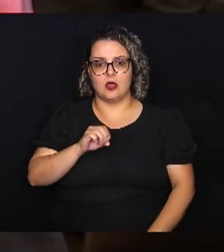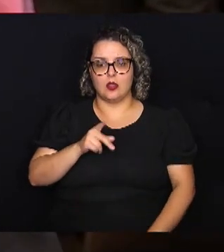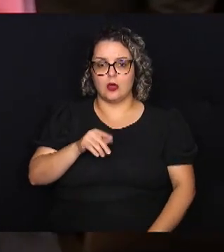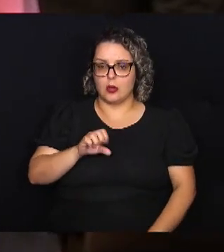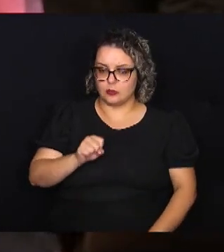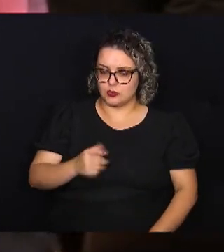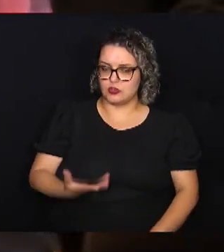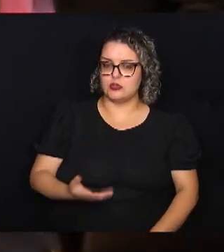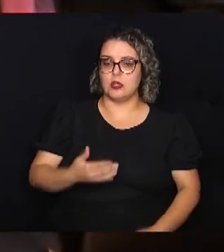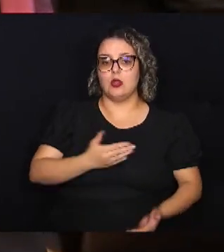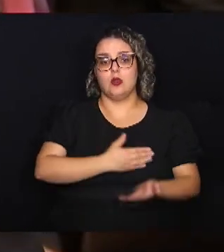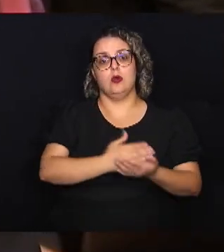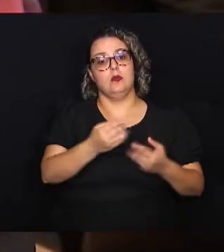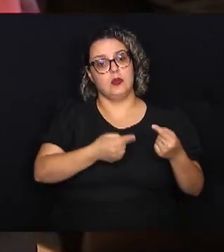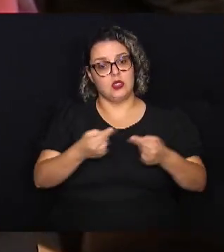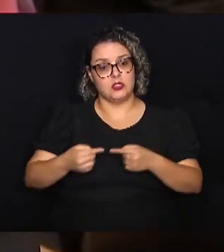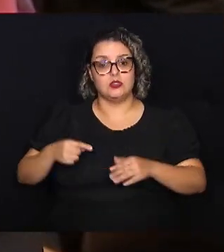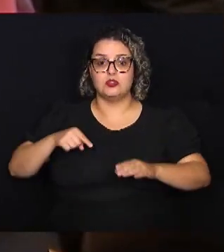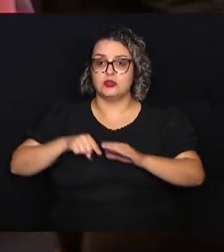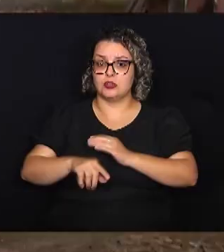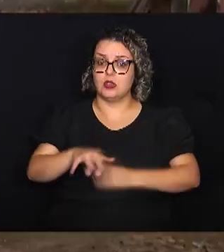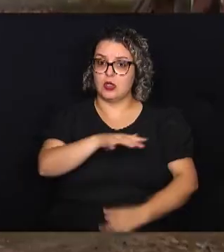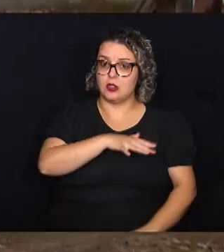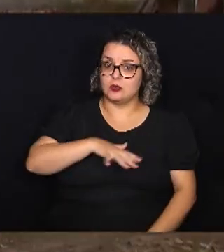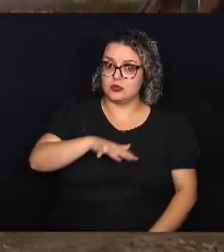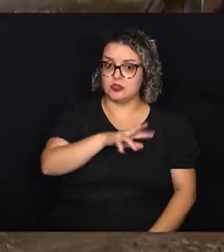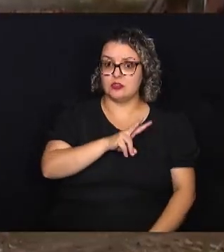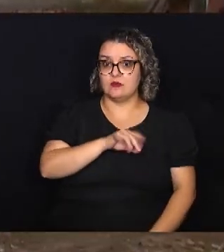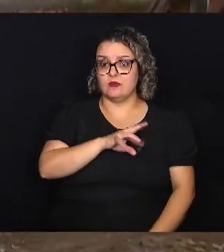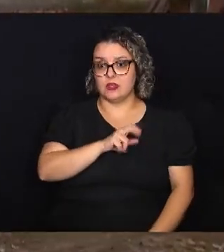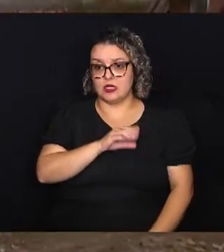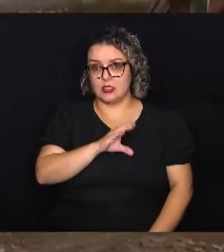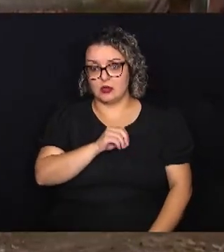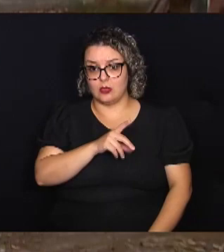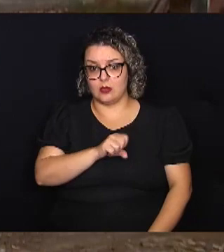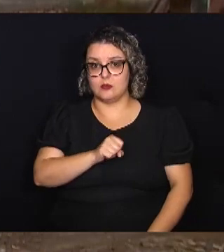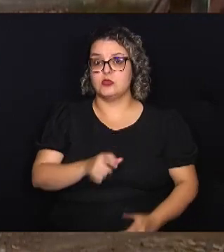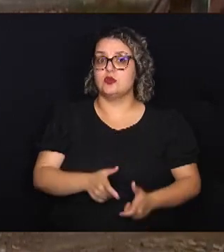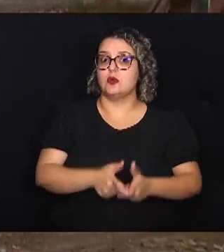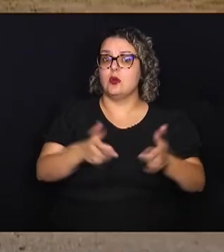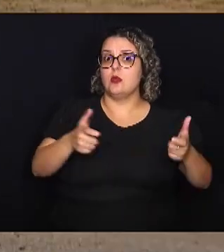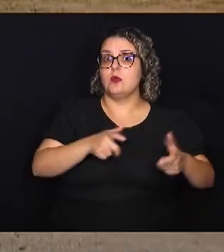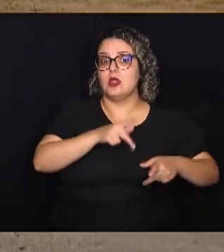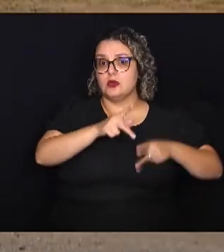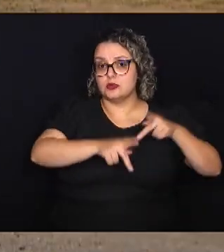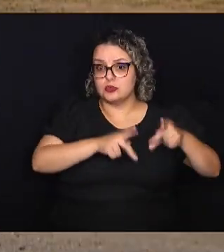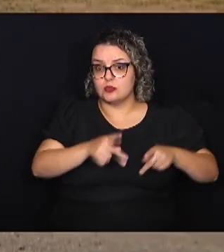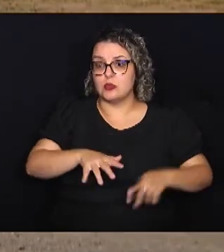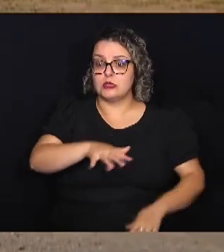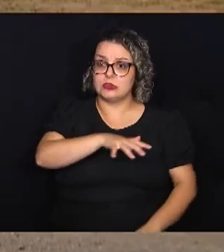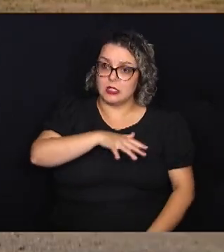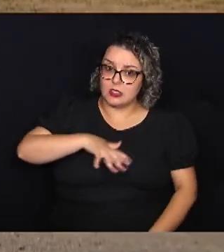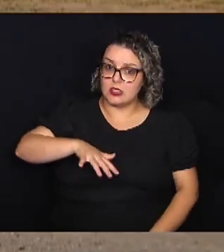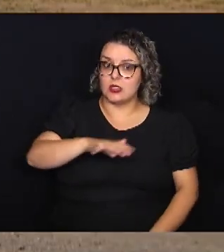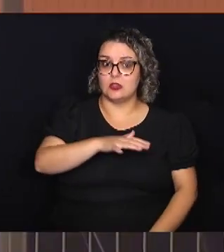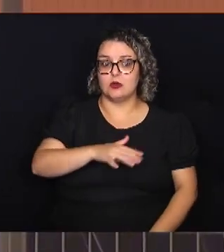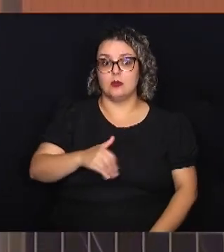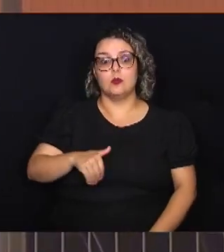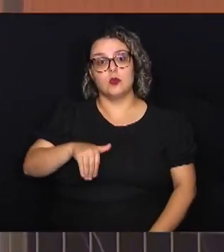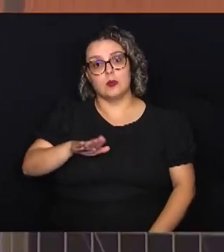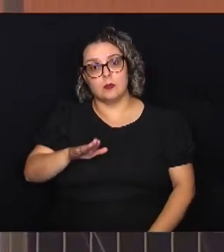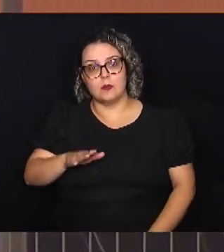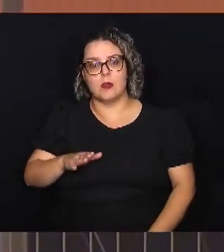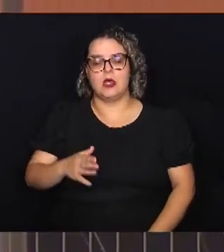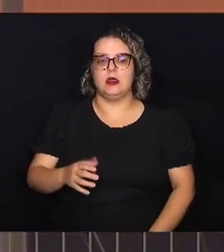casa de avanços para a região de Viracopos. Com o aumento populacional da região, a demanda por mais